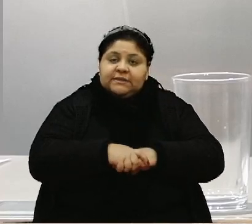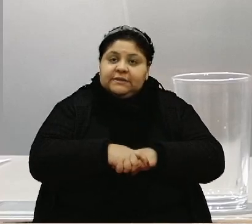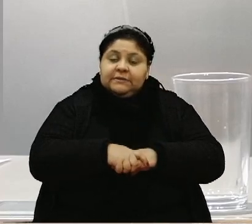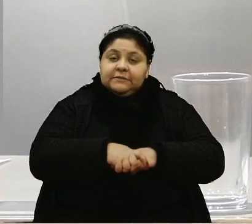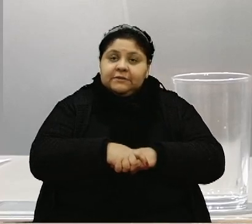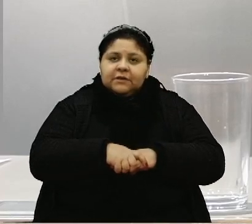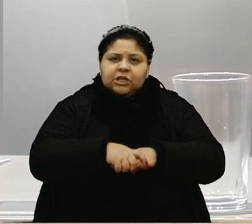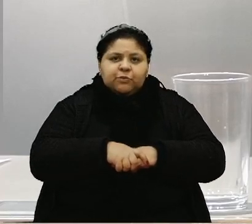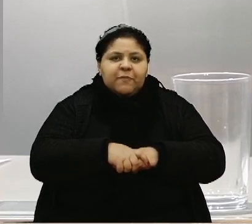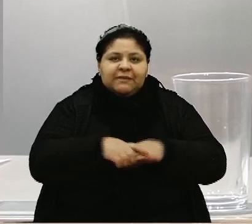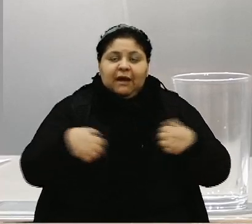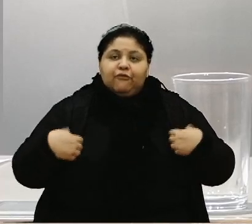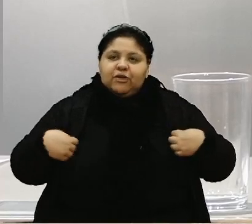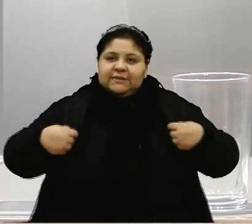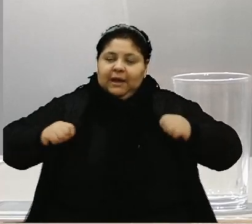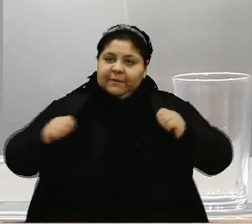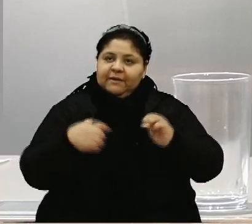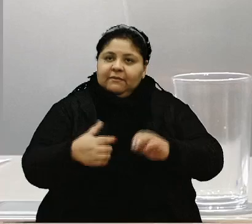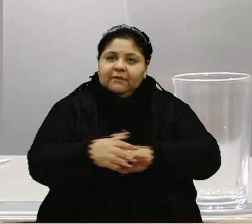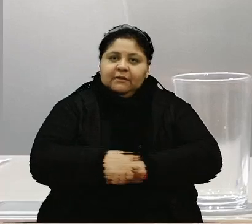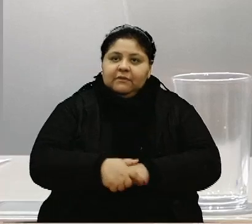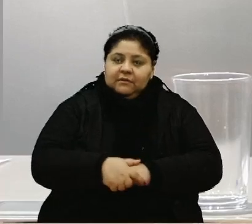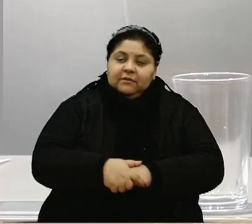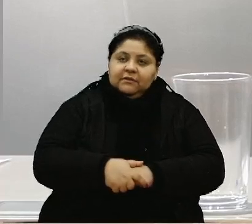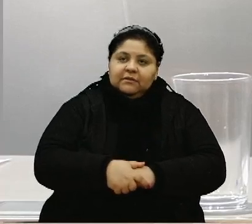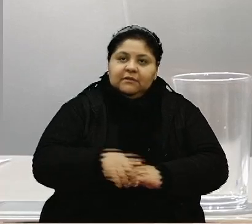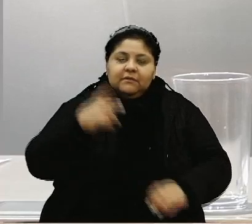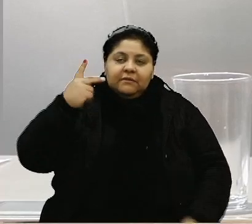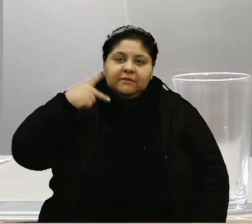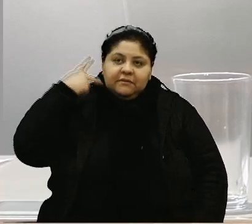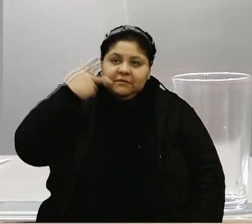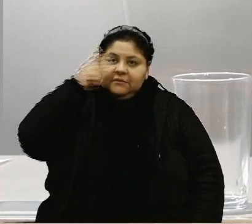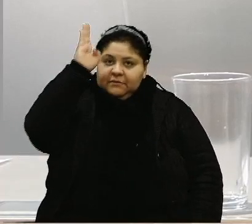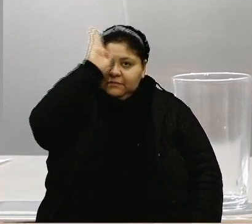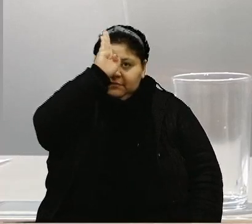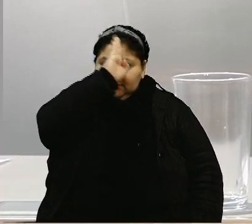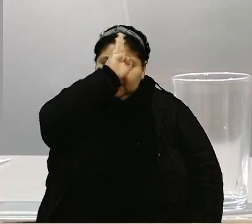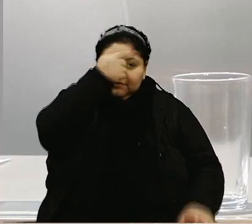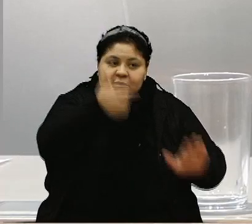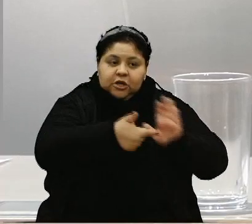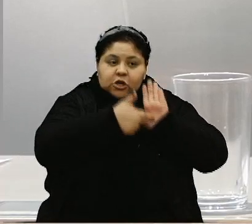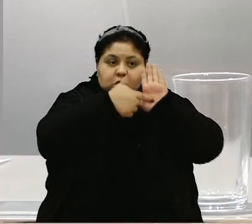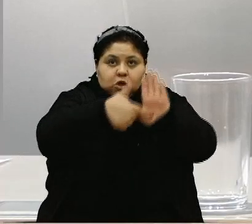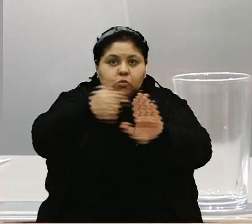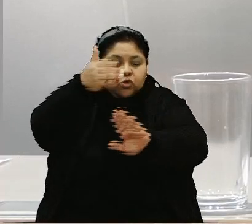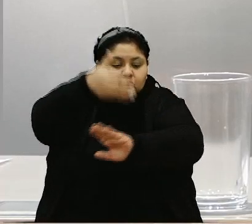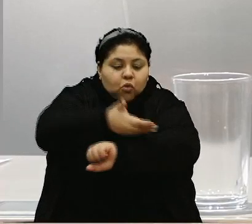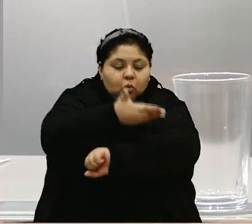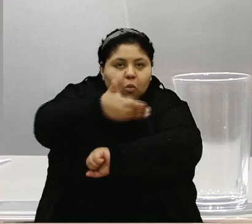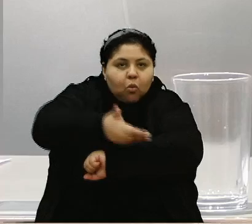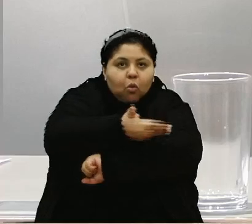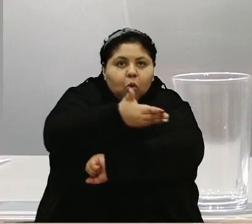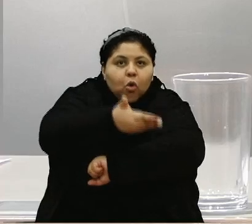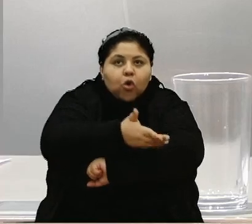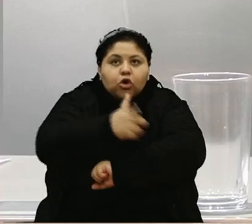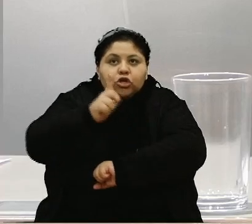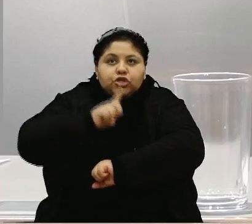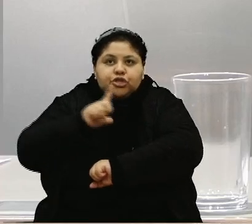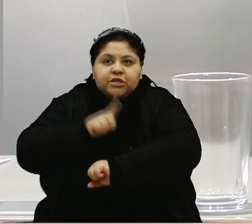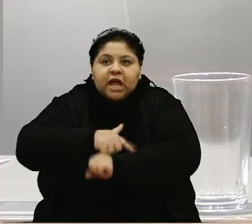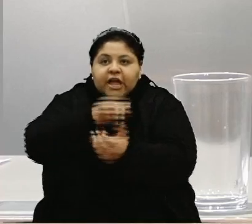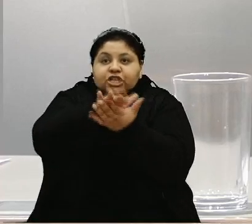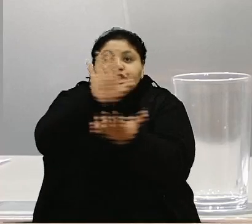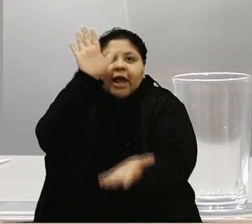aconteceram em Caxias, o vereador Bressan mostrou uns buracos ali que, vereador, tinha até jacaré já no meio